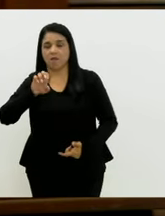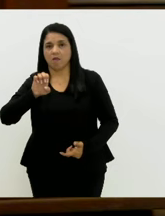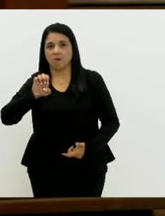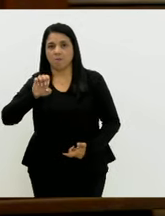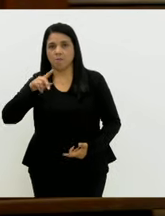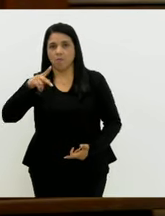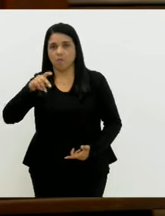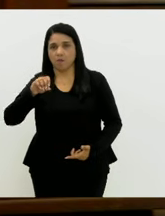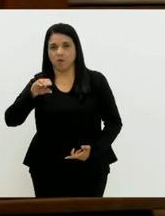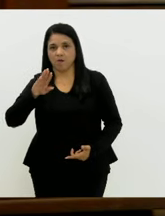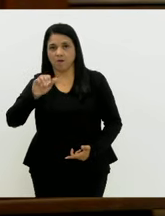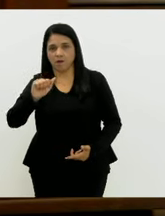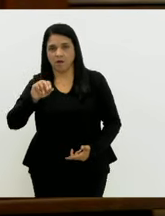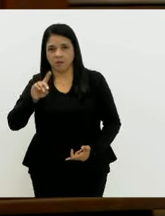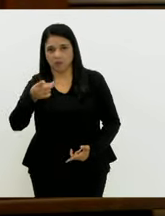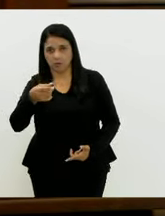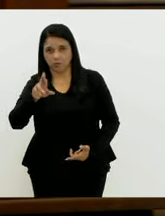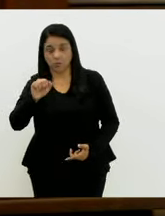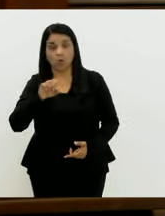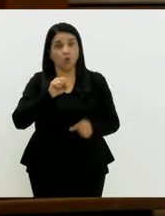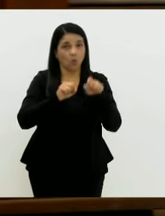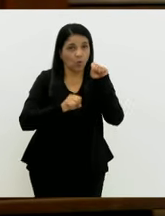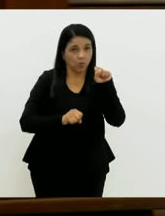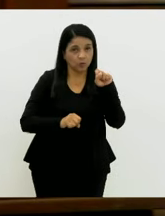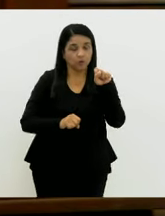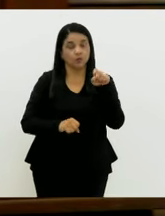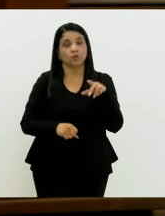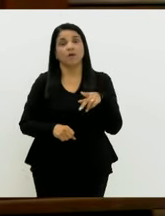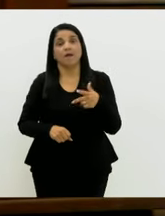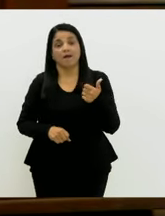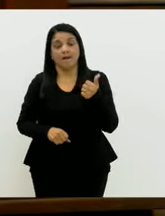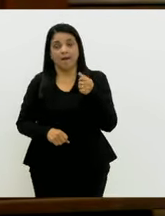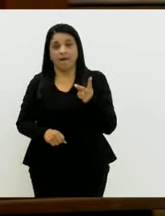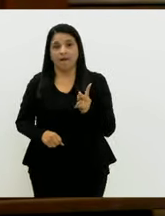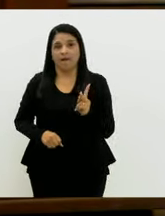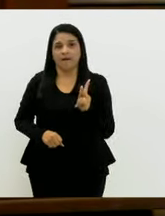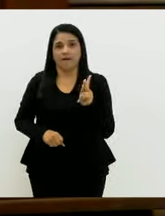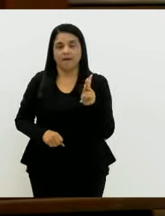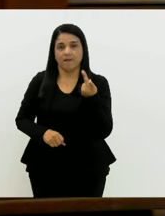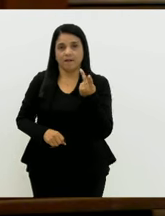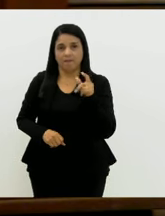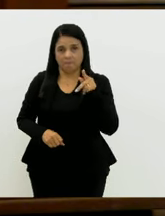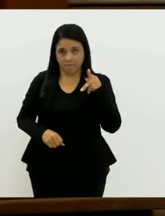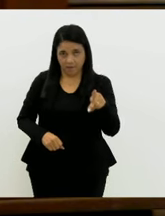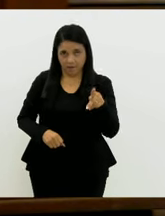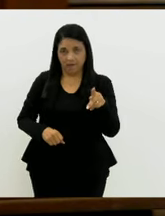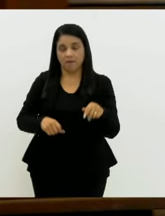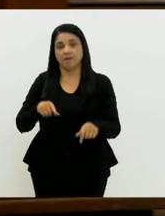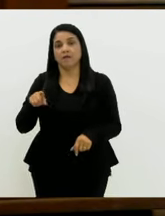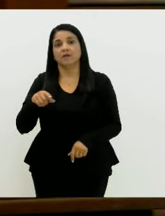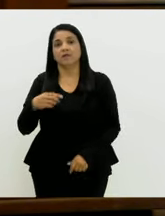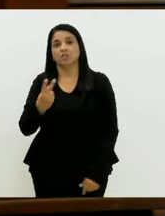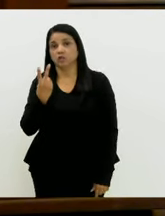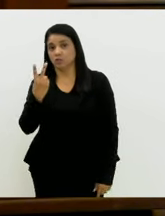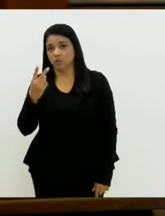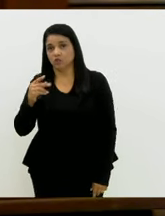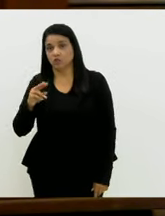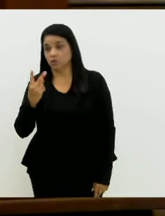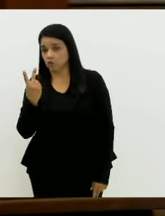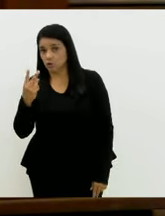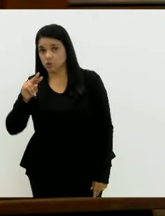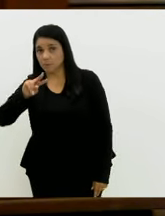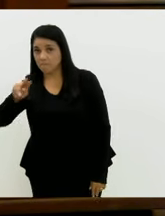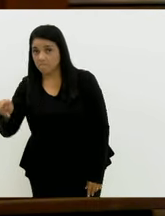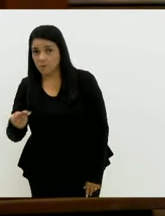8 rebocadores de 1.200 HP e 2 rebocadores de 2.000 HPs no estaleiro